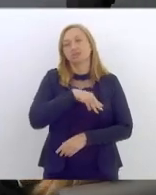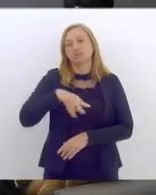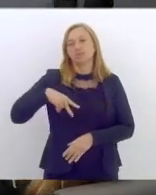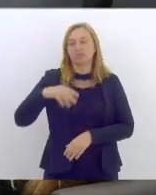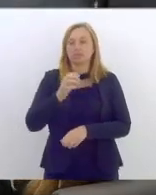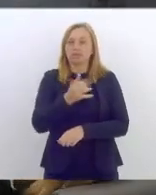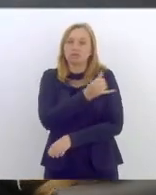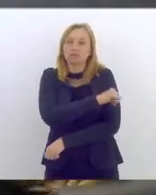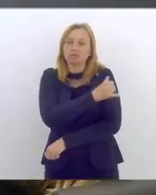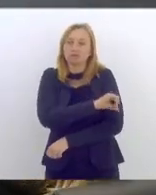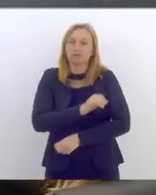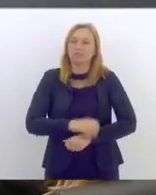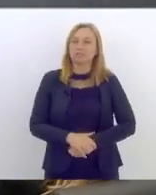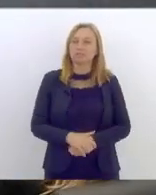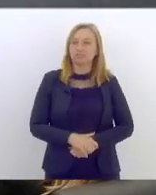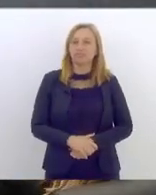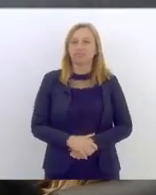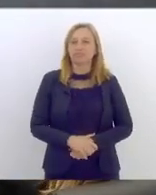Janeiro